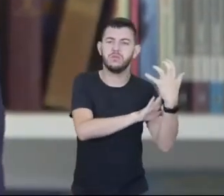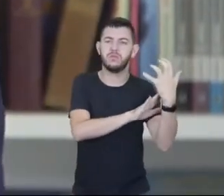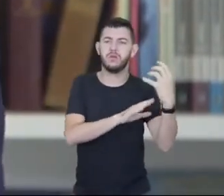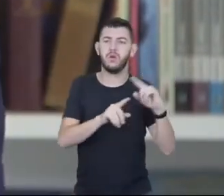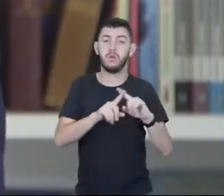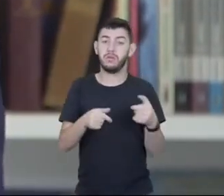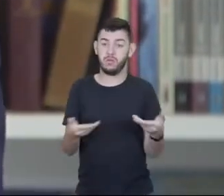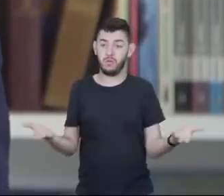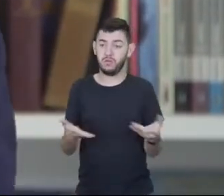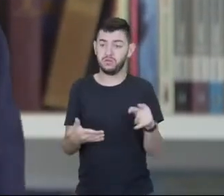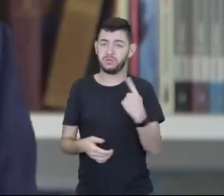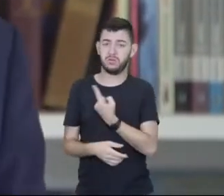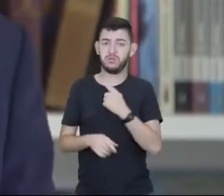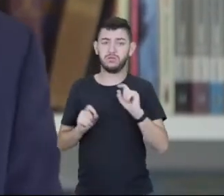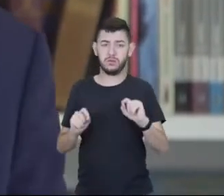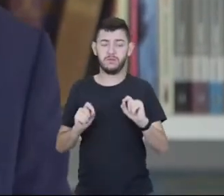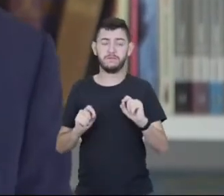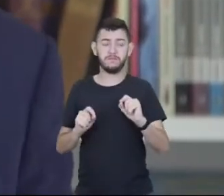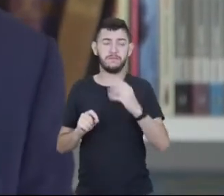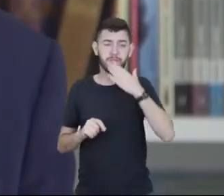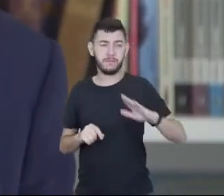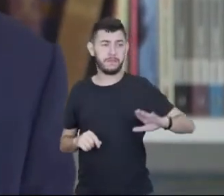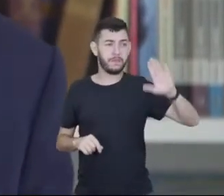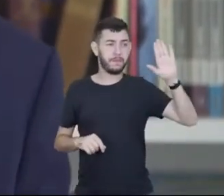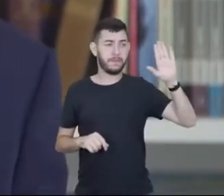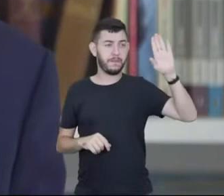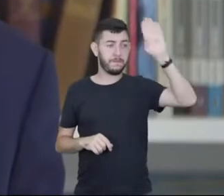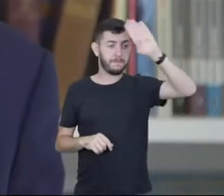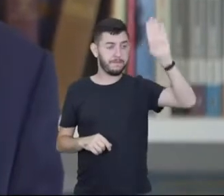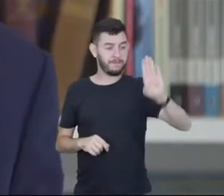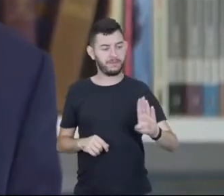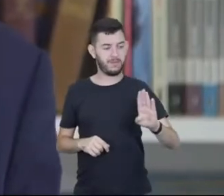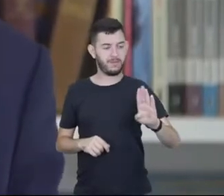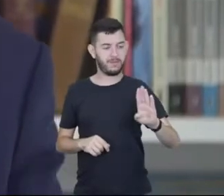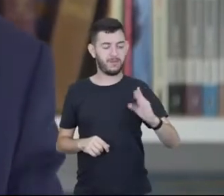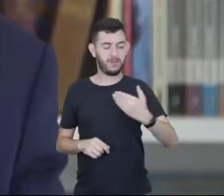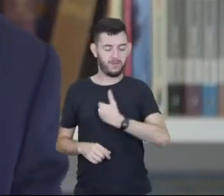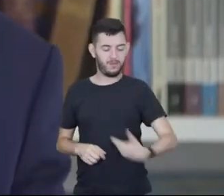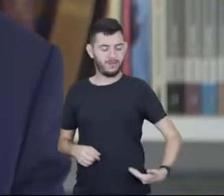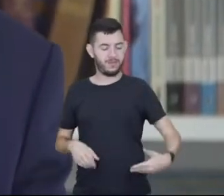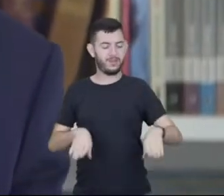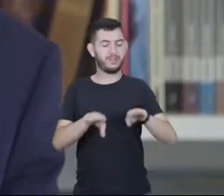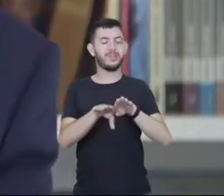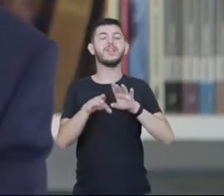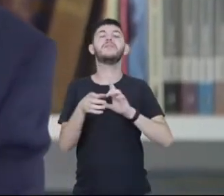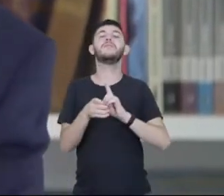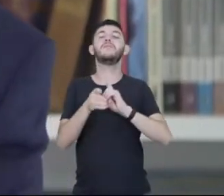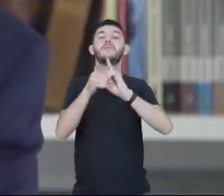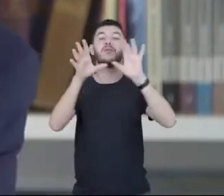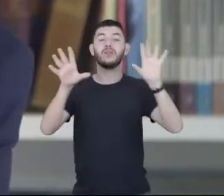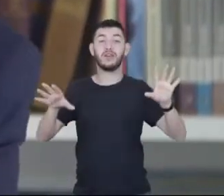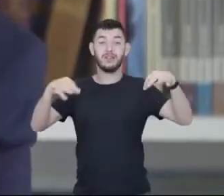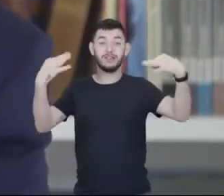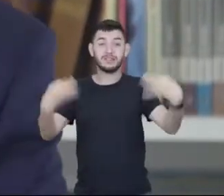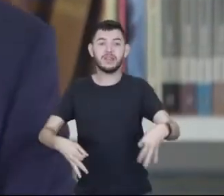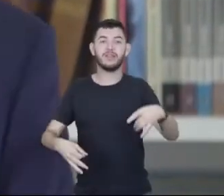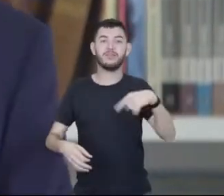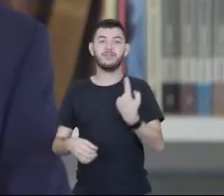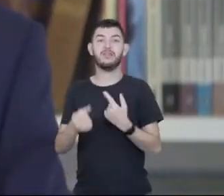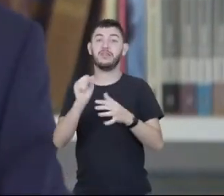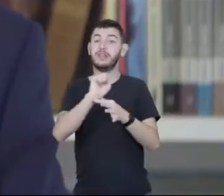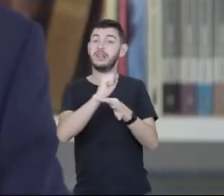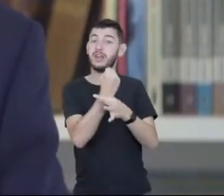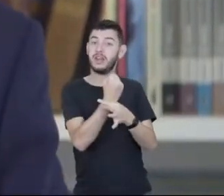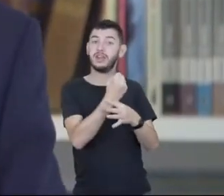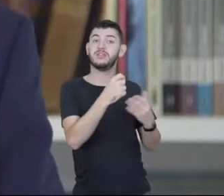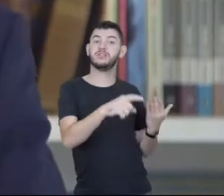democrático e tenho certeza nós haveremos de dar e garantir isso ao povo